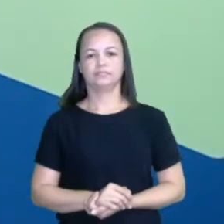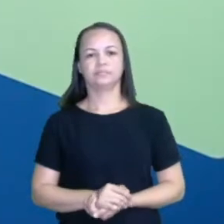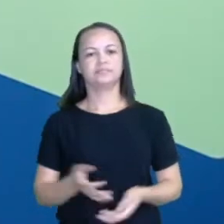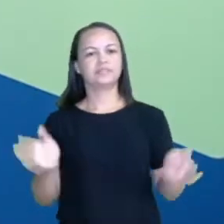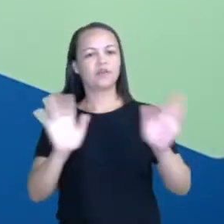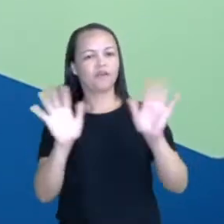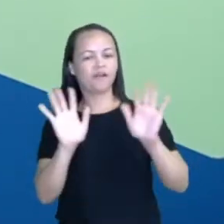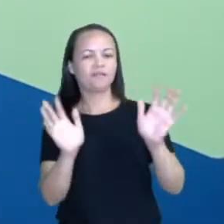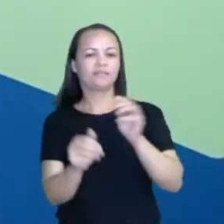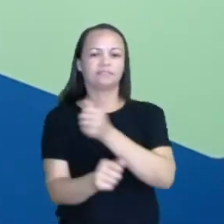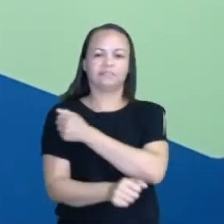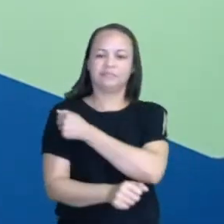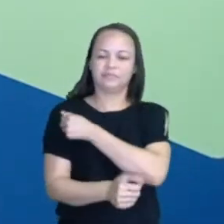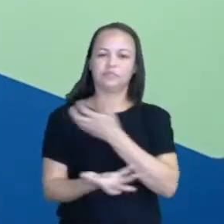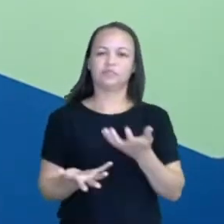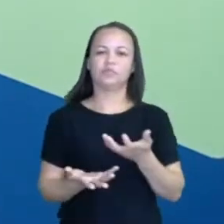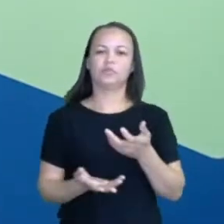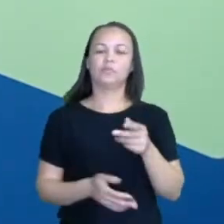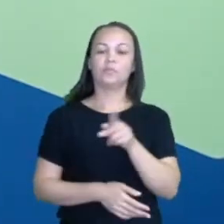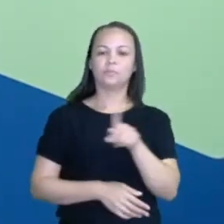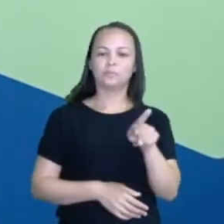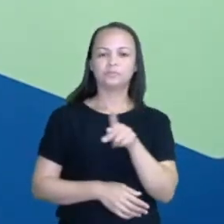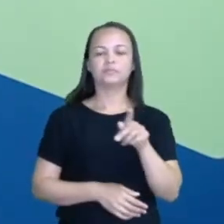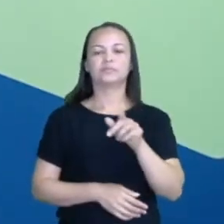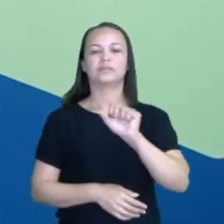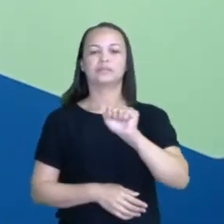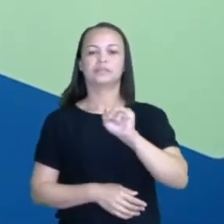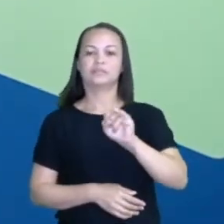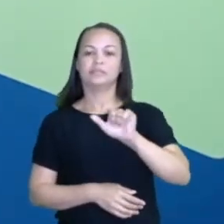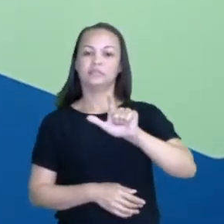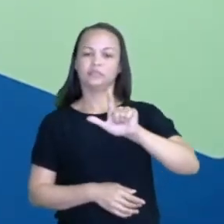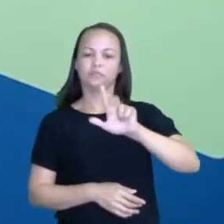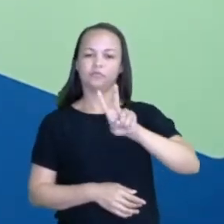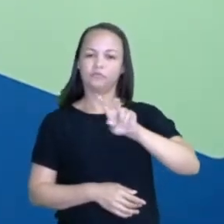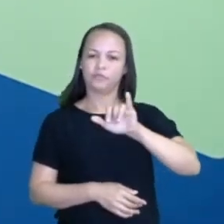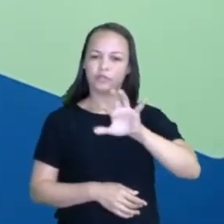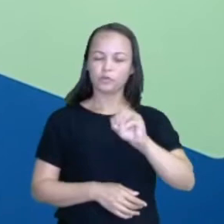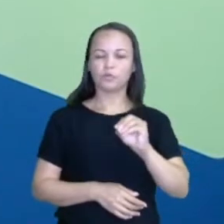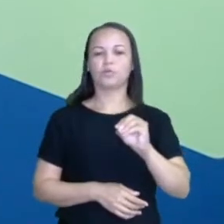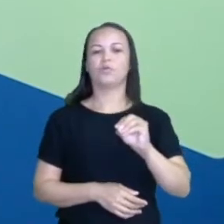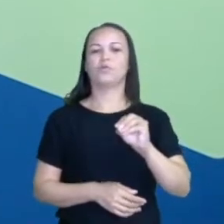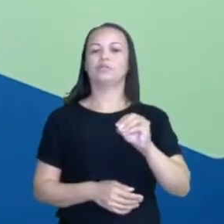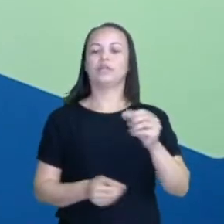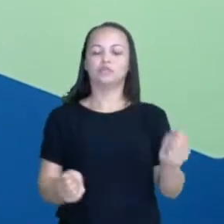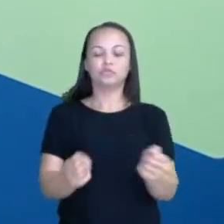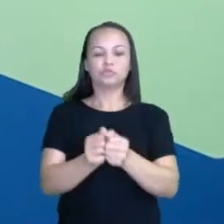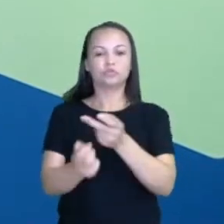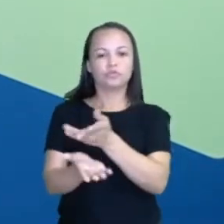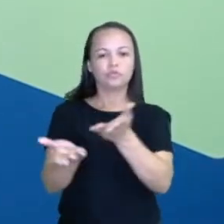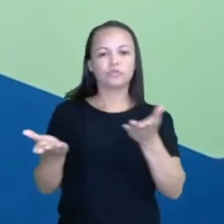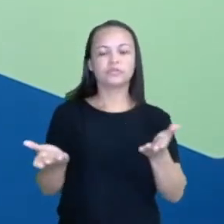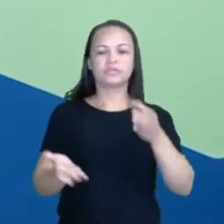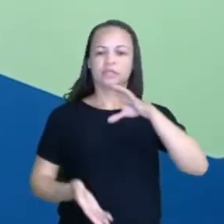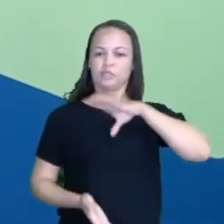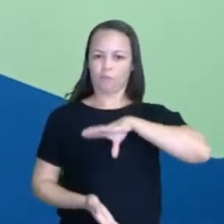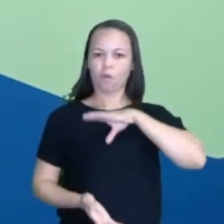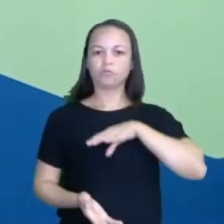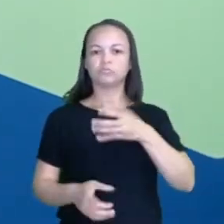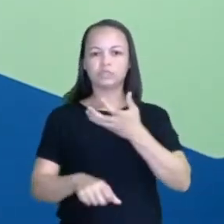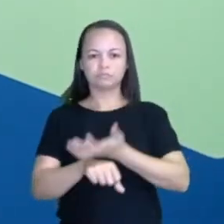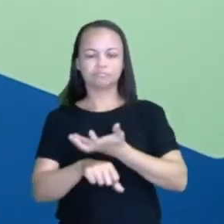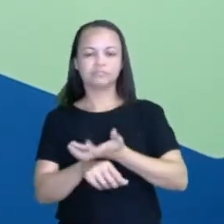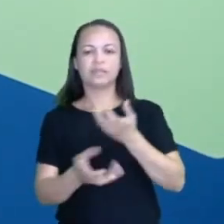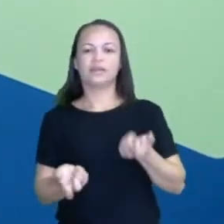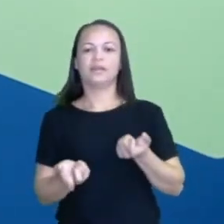Olá pessoal, meu nome é Silvio Profírio, estarei com vocês nessa aula da disciplina de língua portuguesa. E na aula de hoje nós